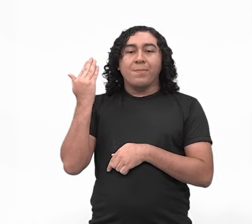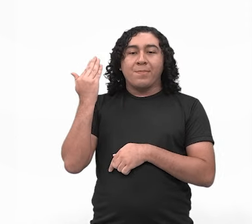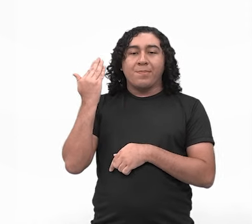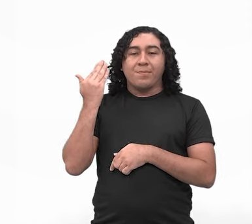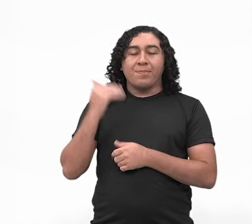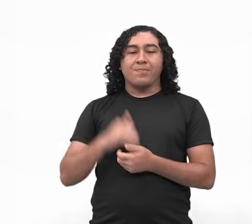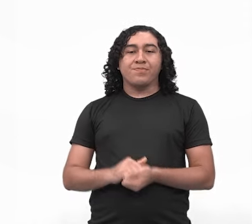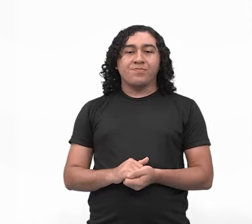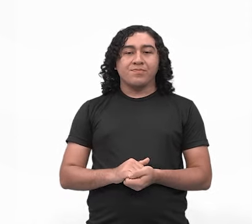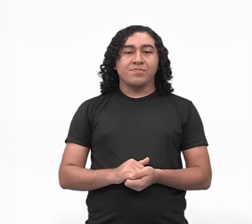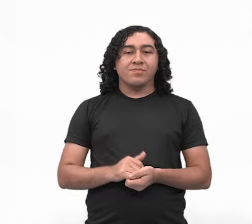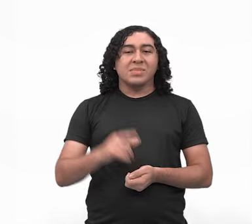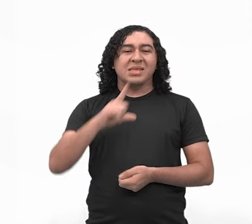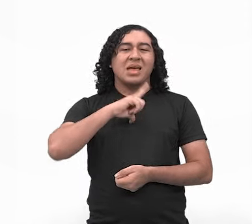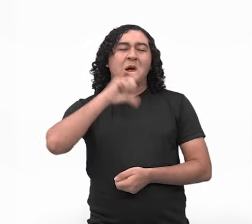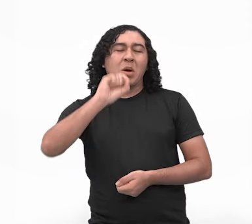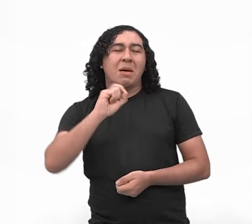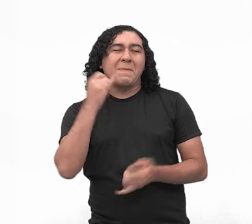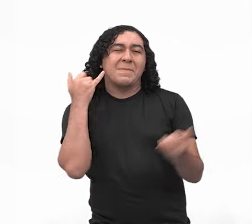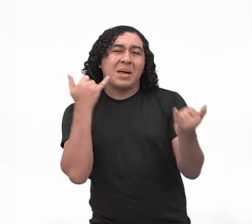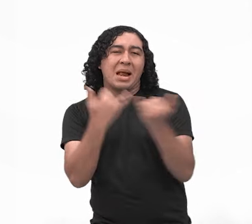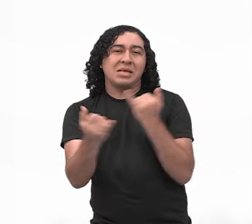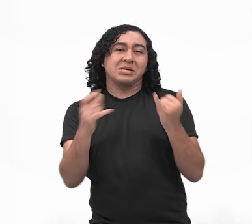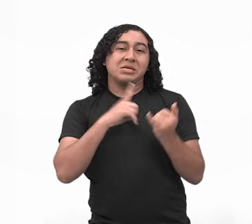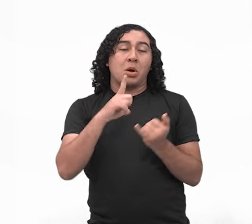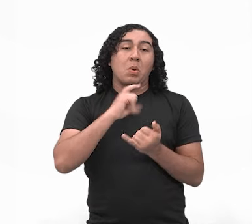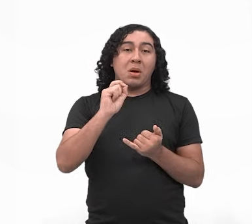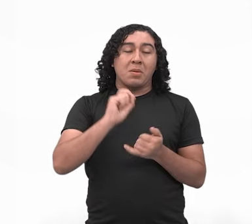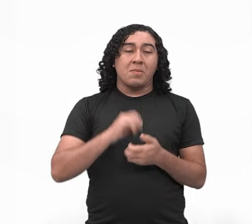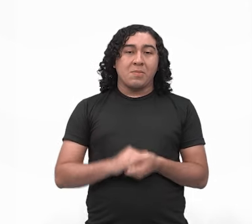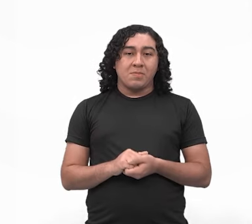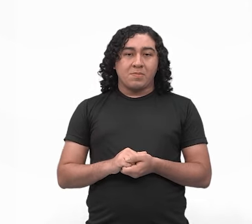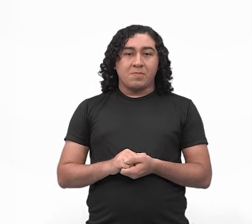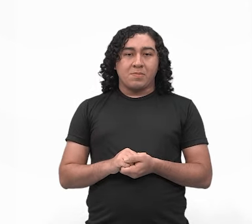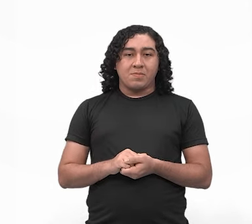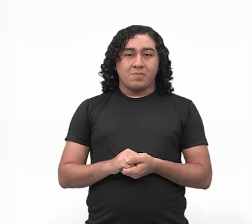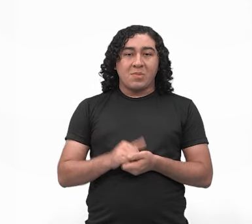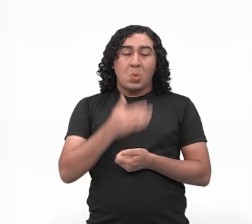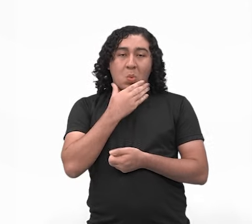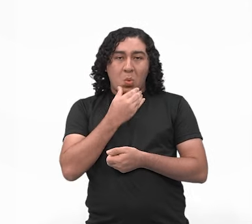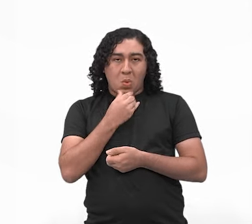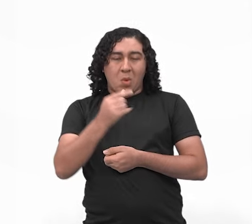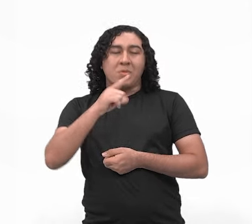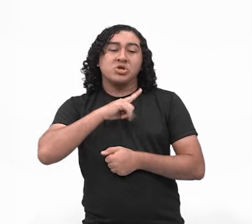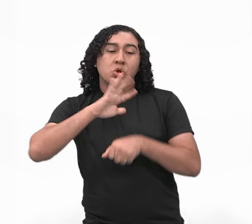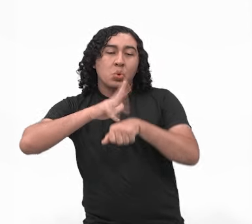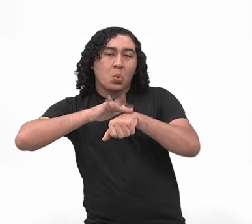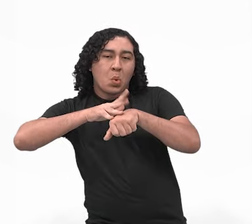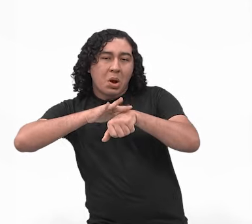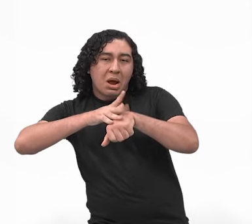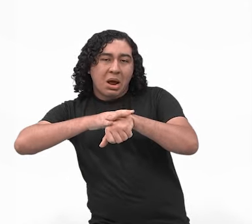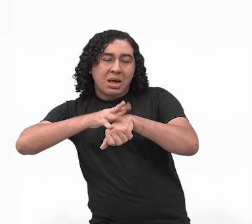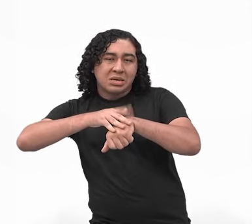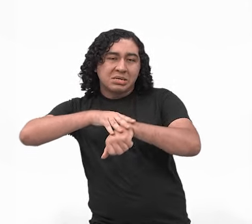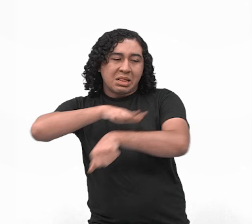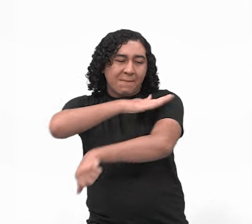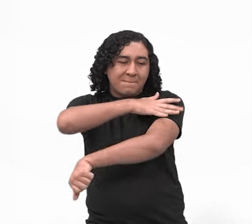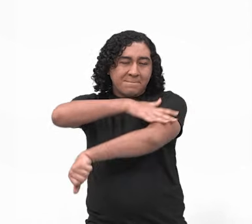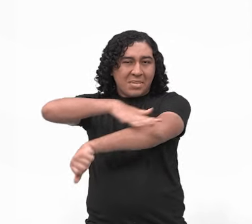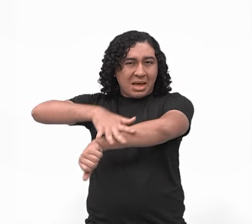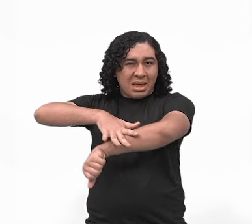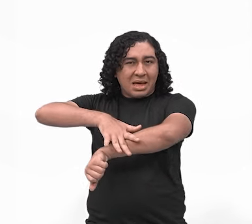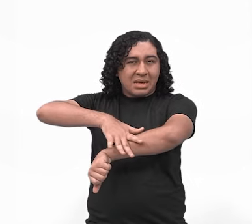está imerso numa questão, tomando um banho, que ele tinha um problema na pele, e ele é assassinado, que justamente ele era